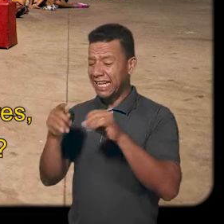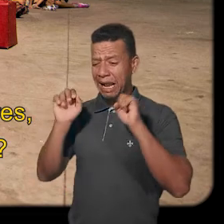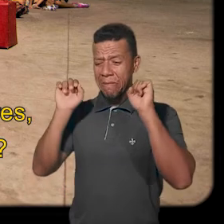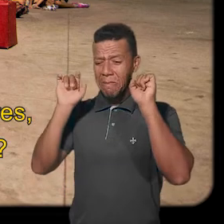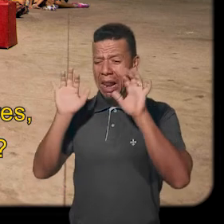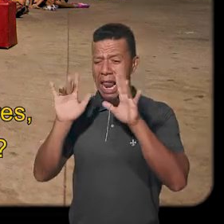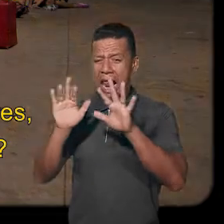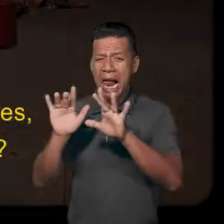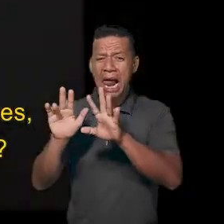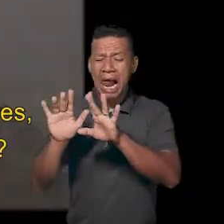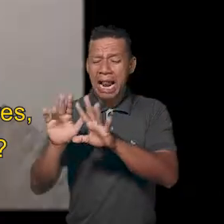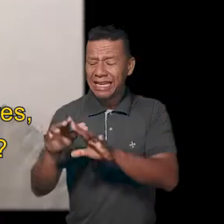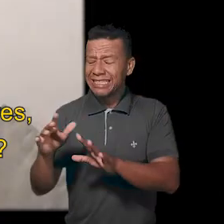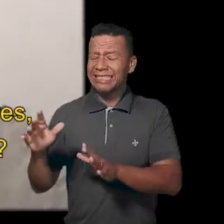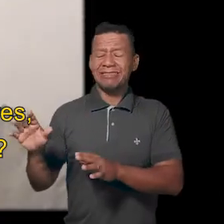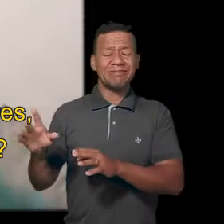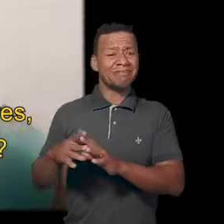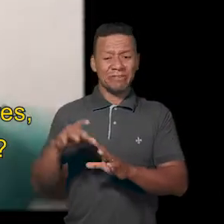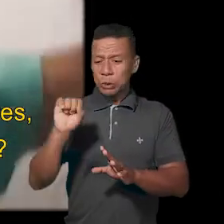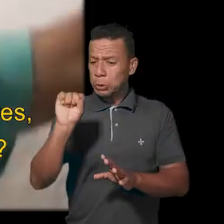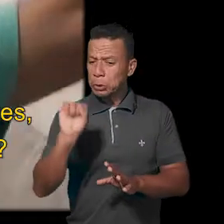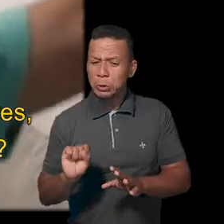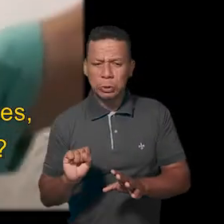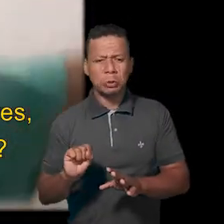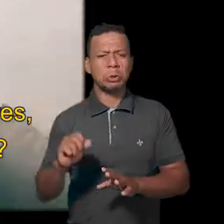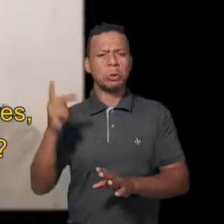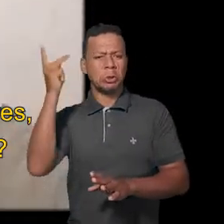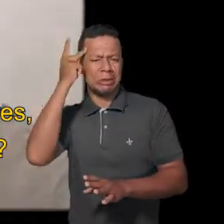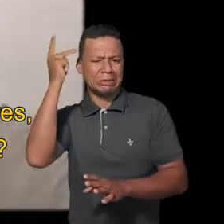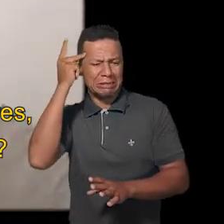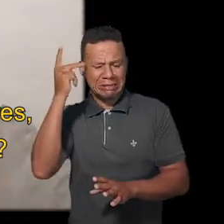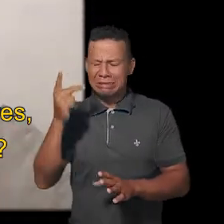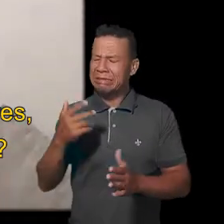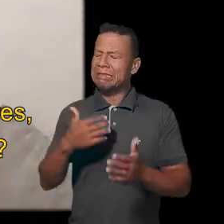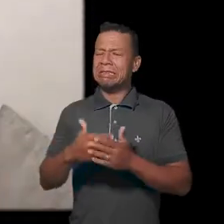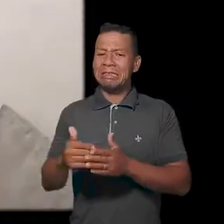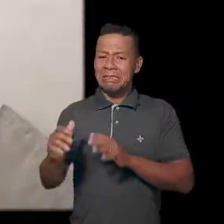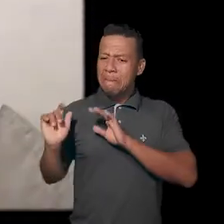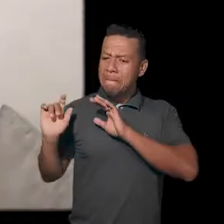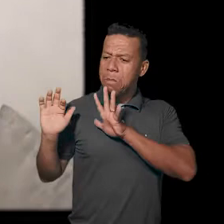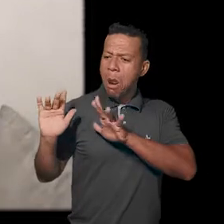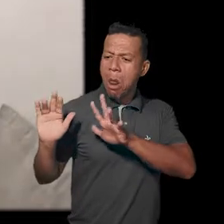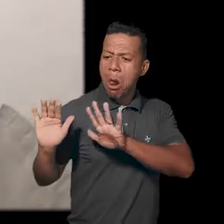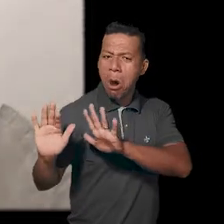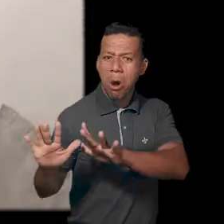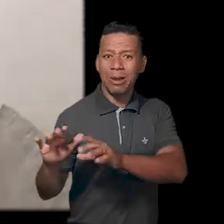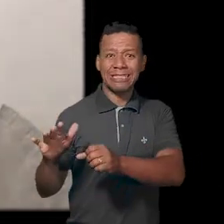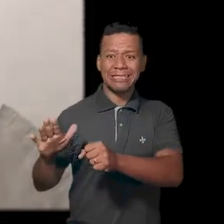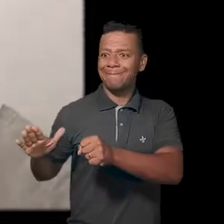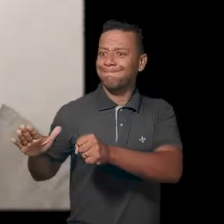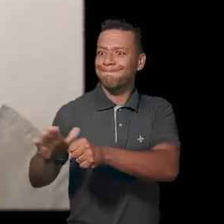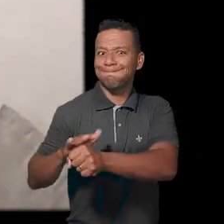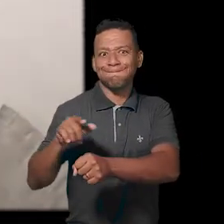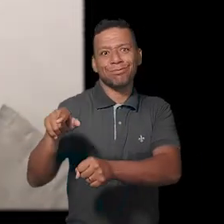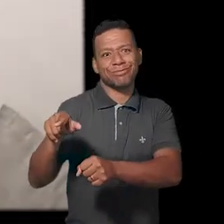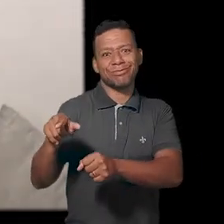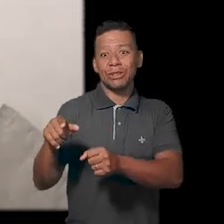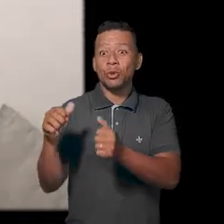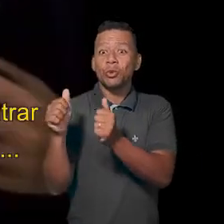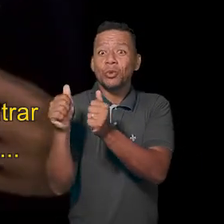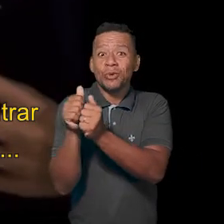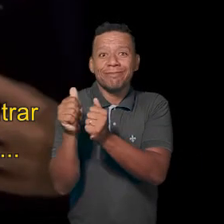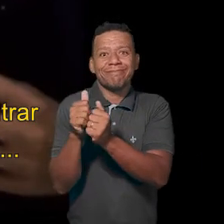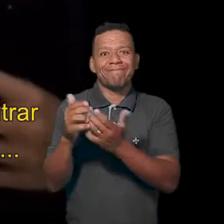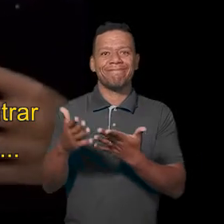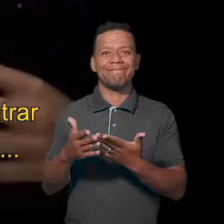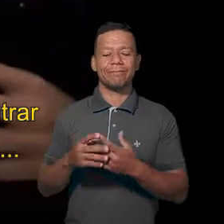Diadema, Ribeirão Pires, tem gente do Sul, tem gente da capital, entendeu? E tá todo mundo ali, junto.